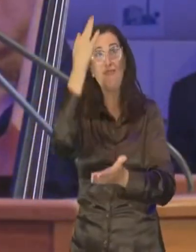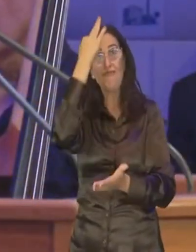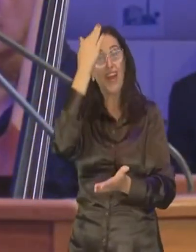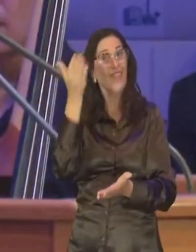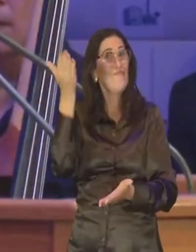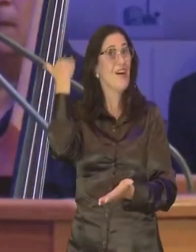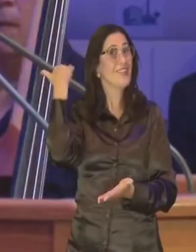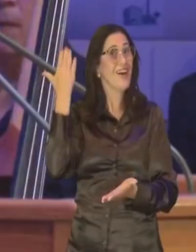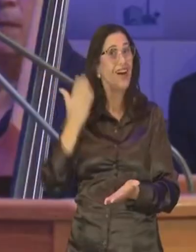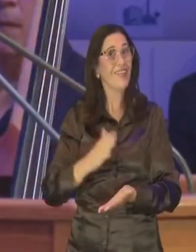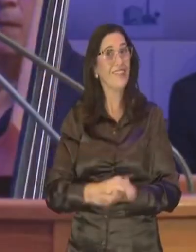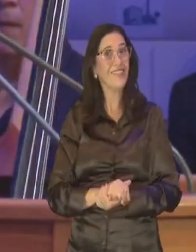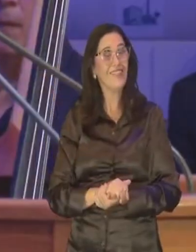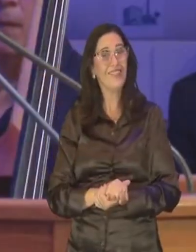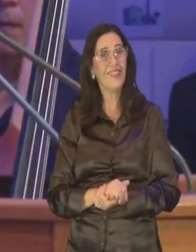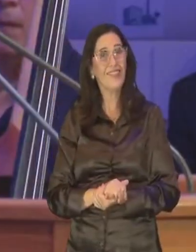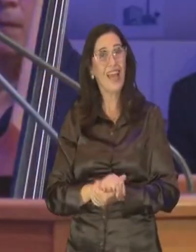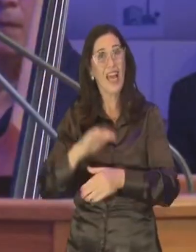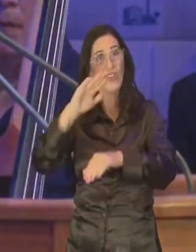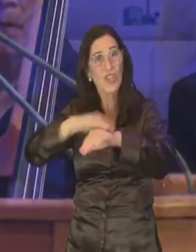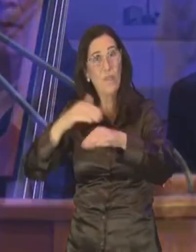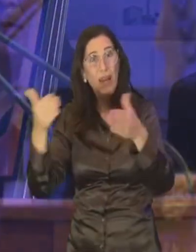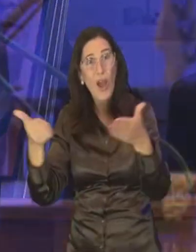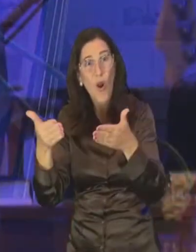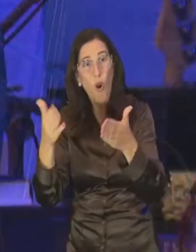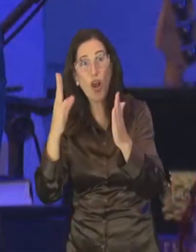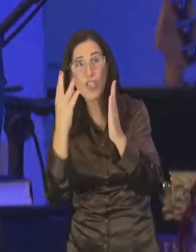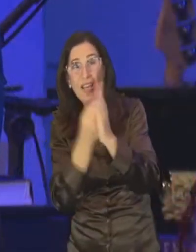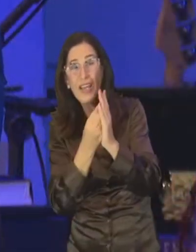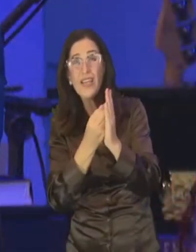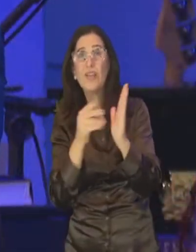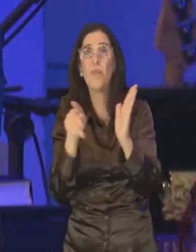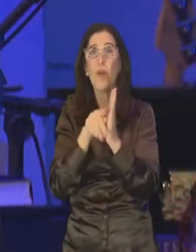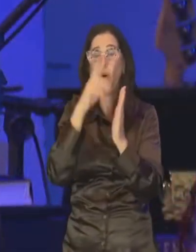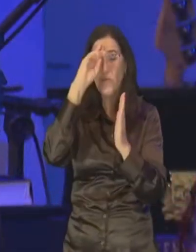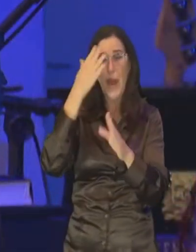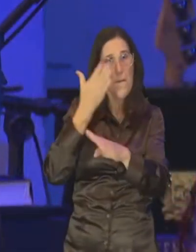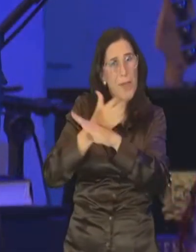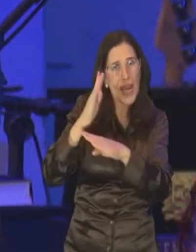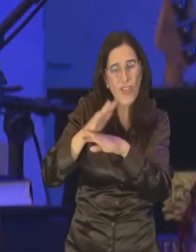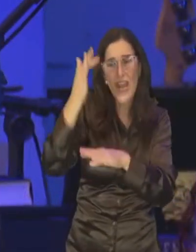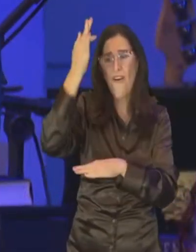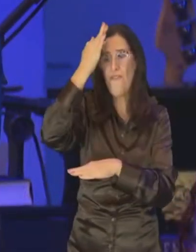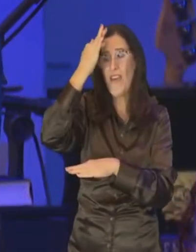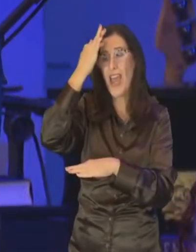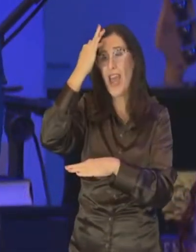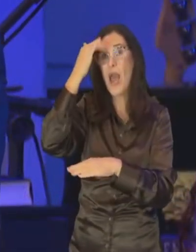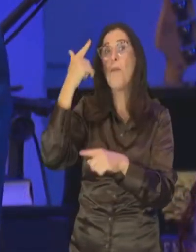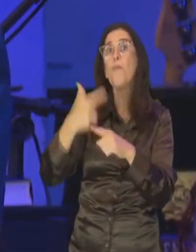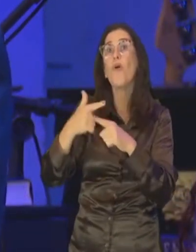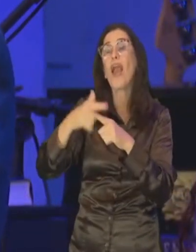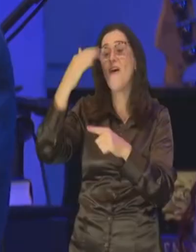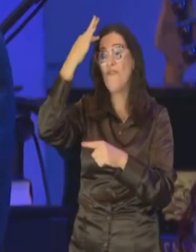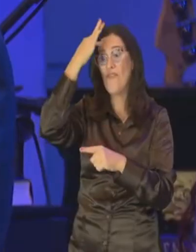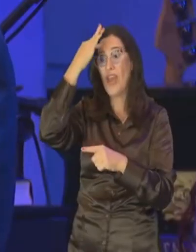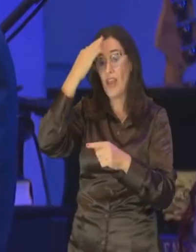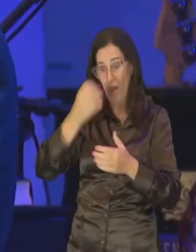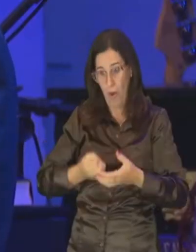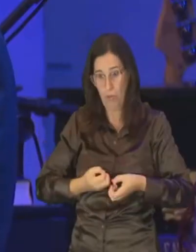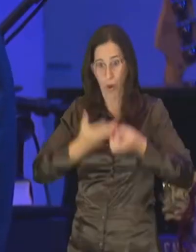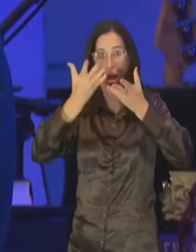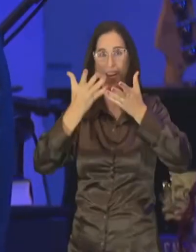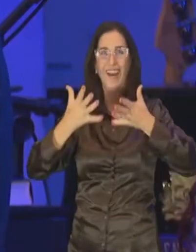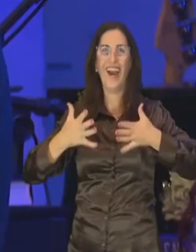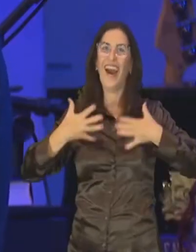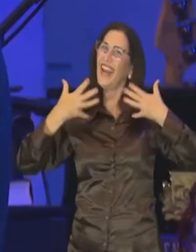tinha. A chamada hoje à igreja do Senhor é: pratiquem a fé, porque a fé vai produzir